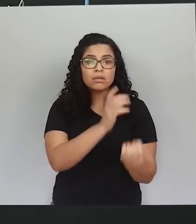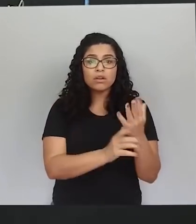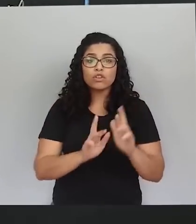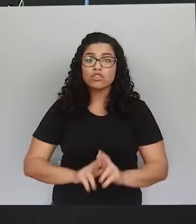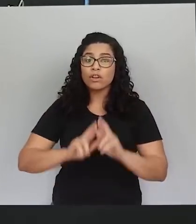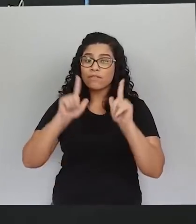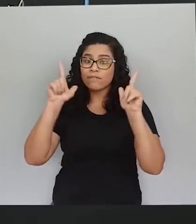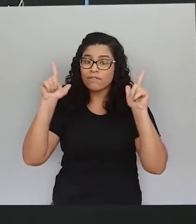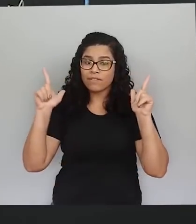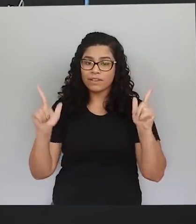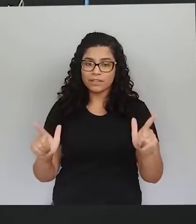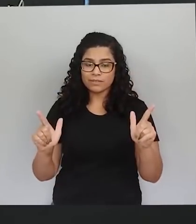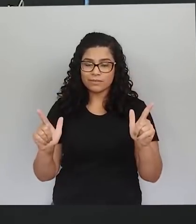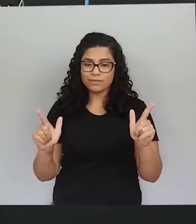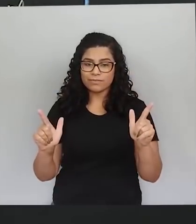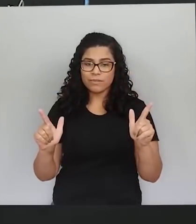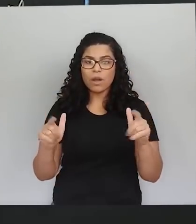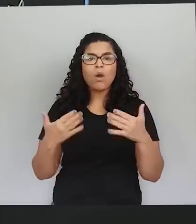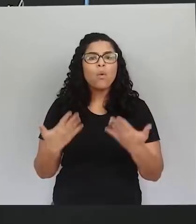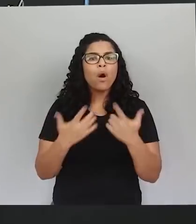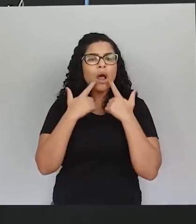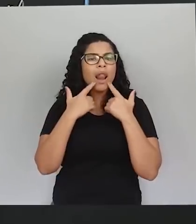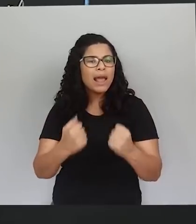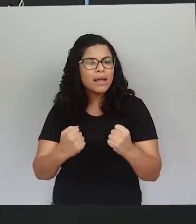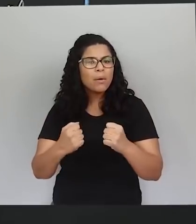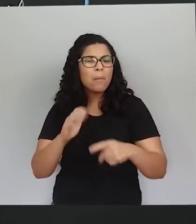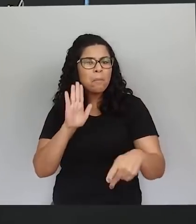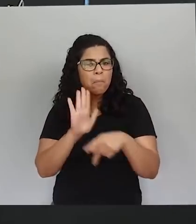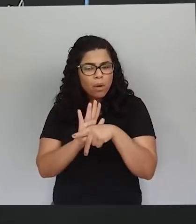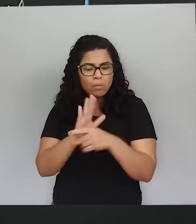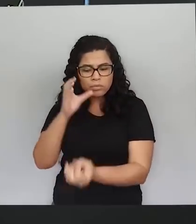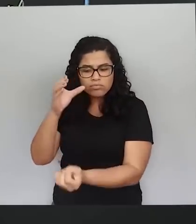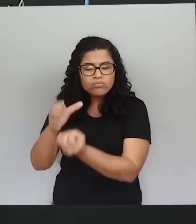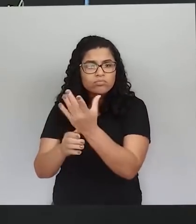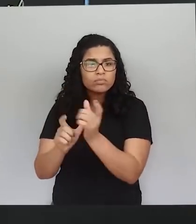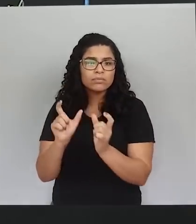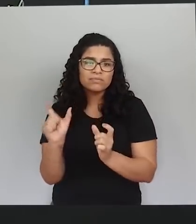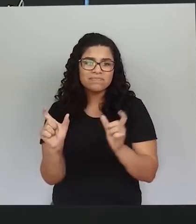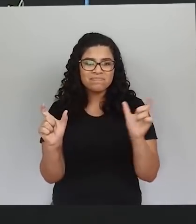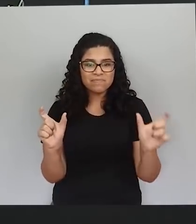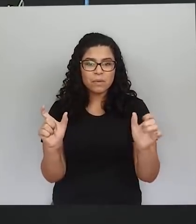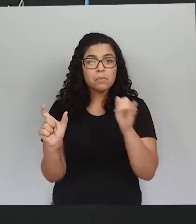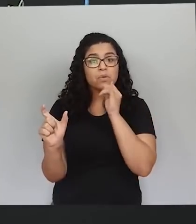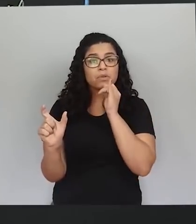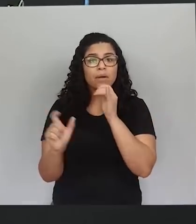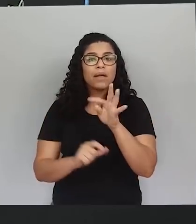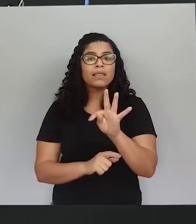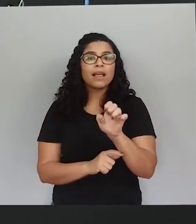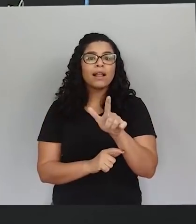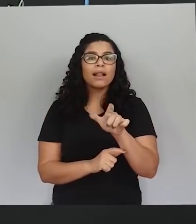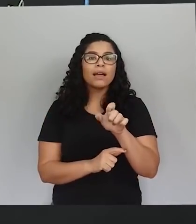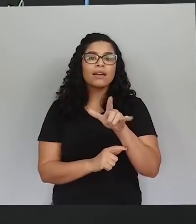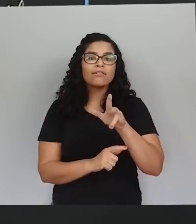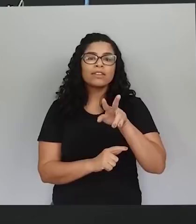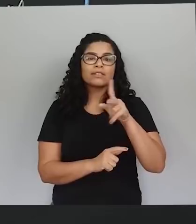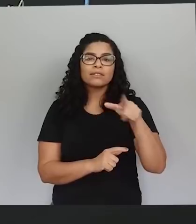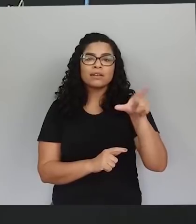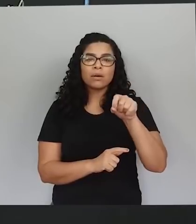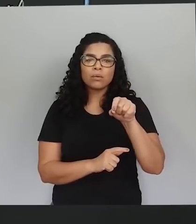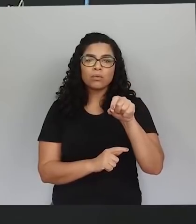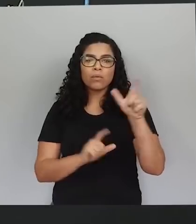a conheci pessoalmente. Era uma pessoa muito culta, muito simples, mas